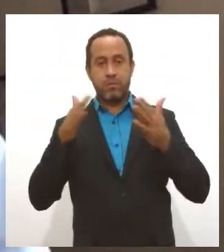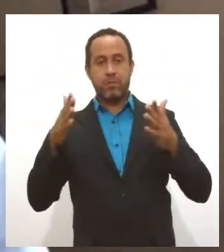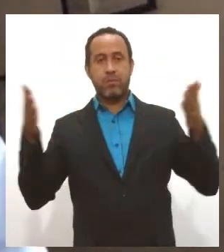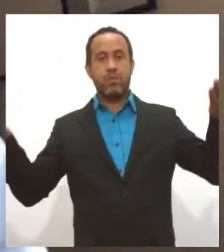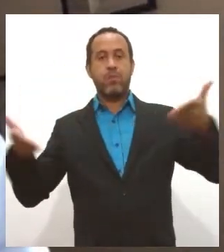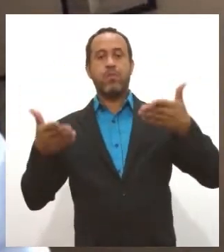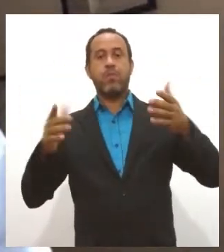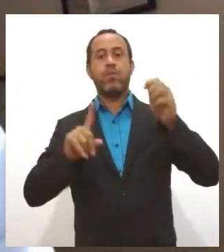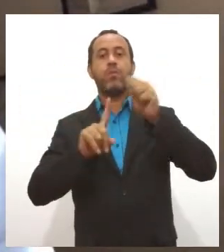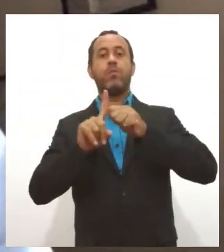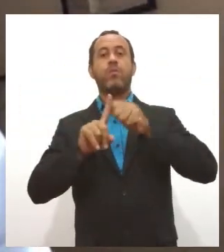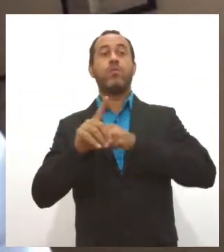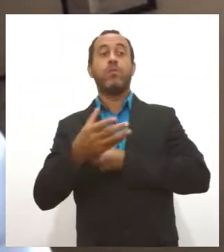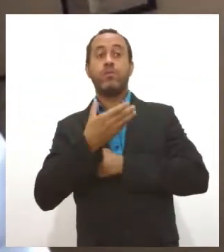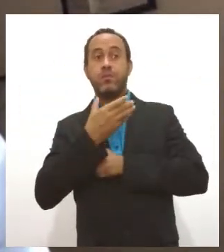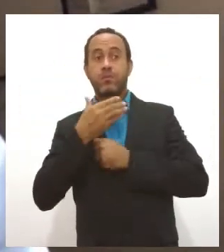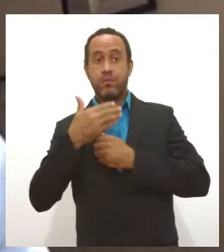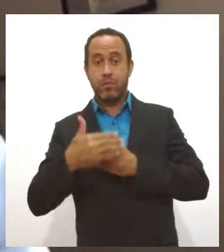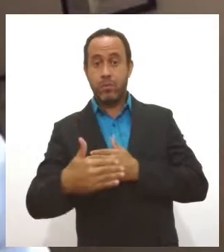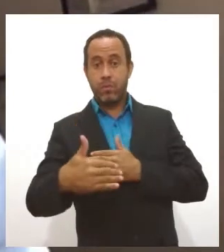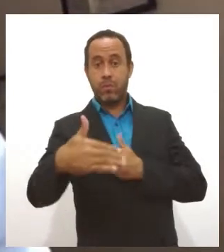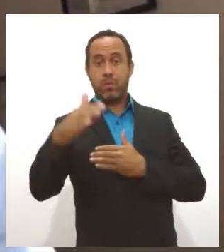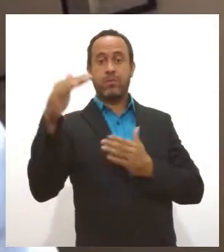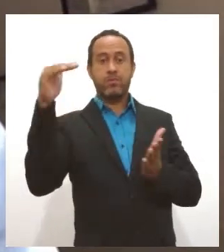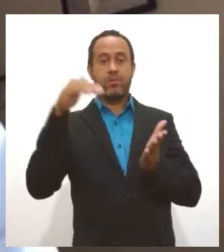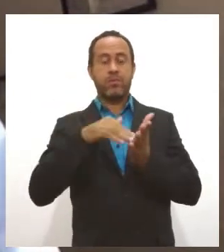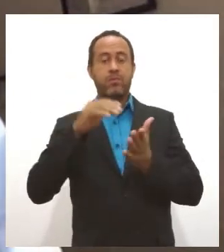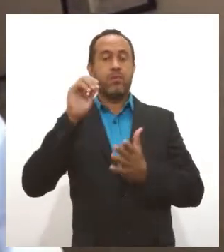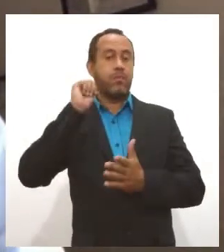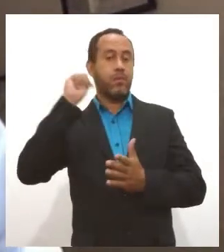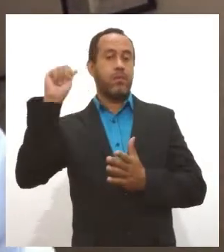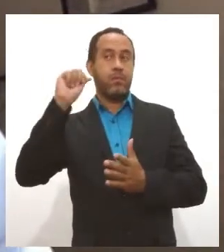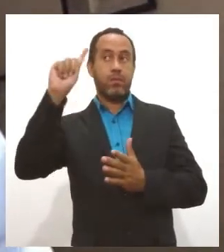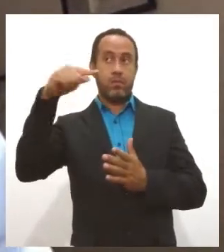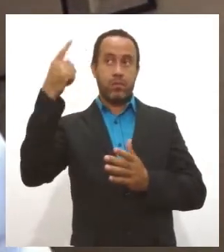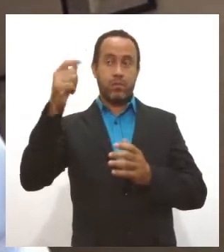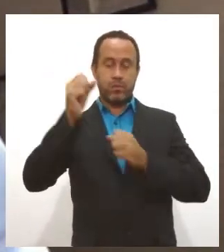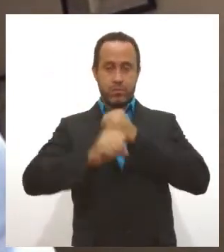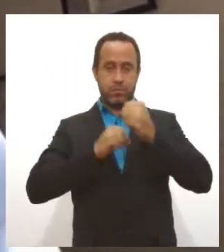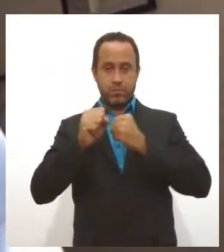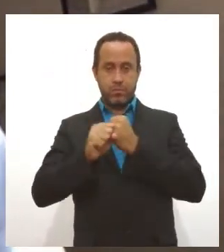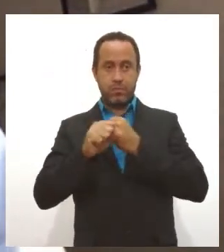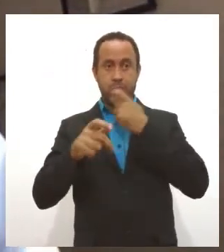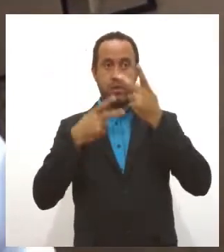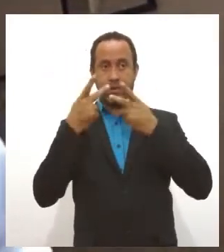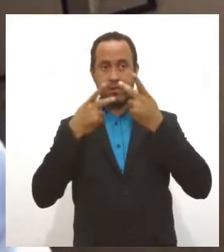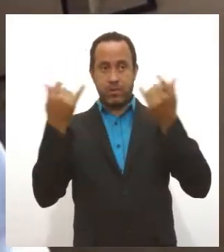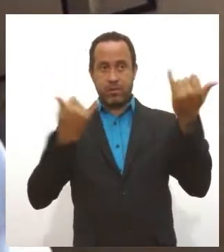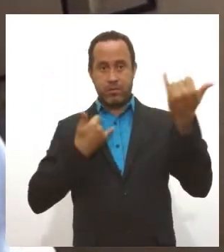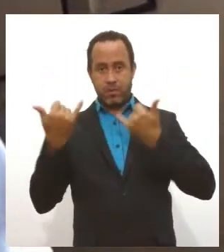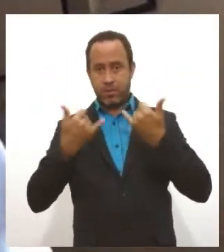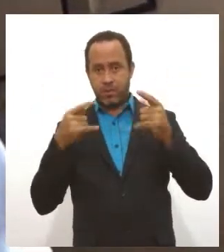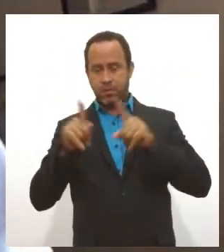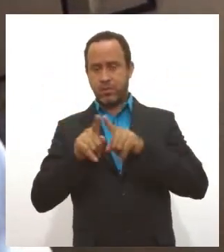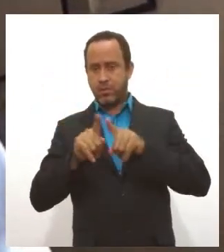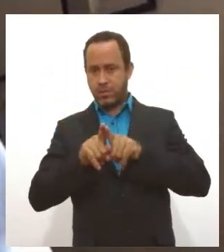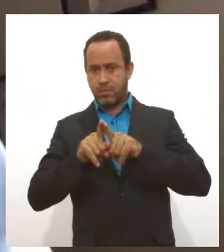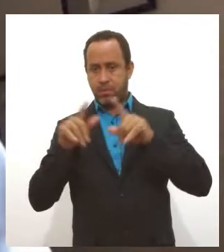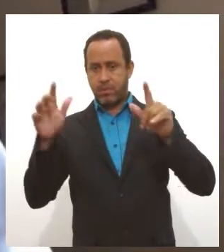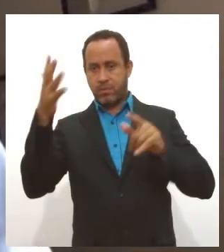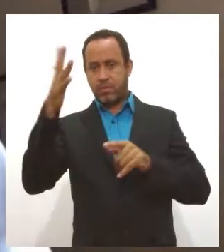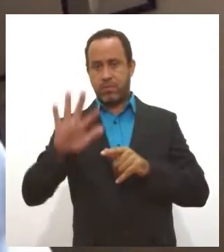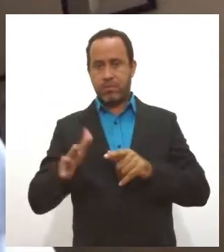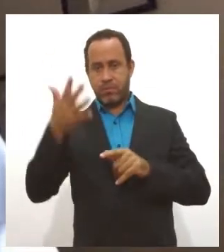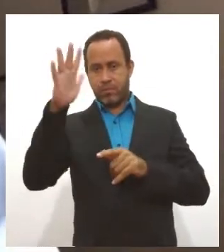agora no mês de dezembro e vão até o mês de abril. Eles prometeram também para a gente já fazer alguma promoção agora no